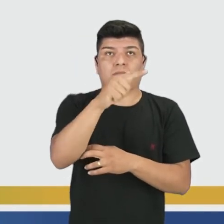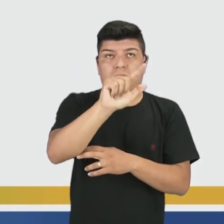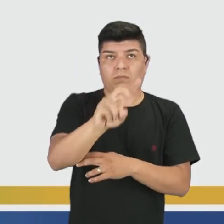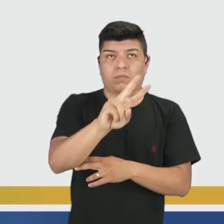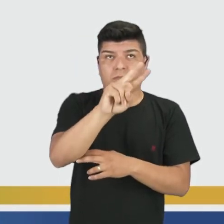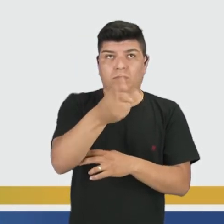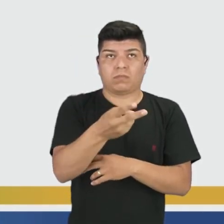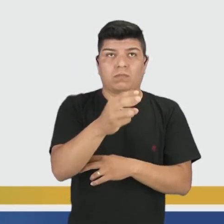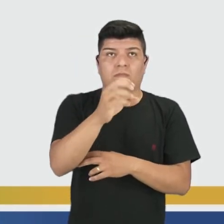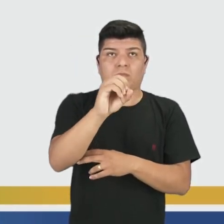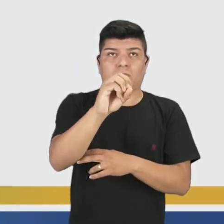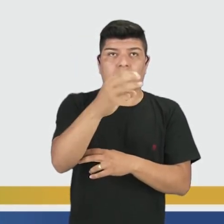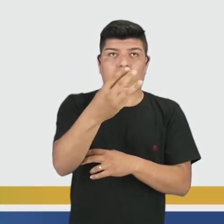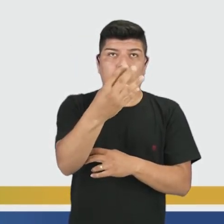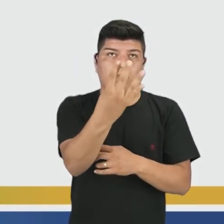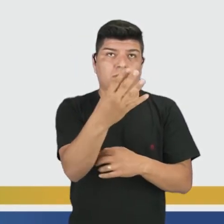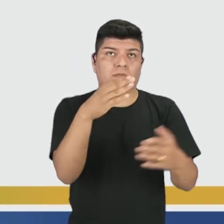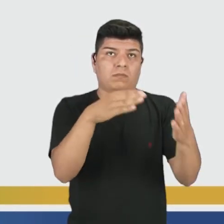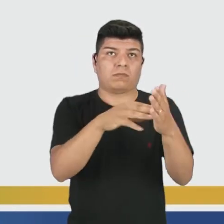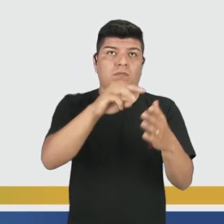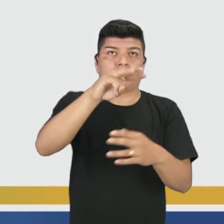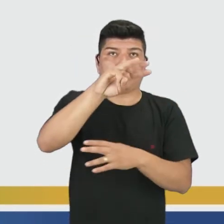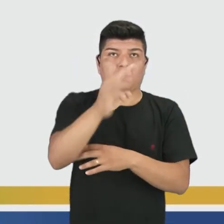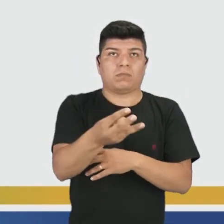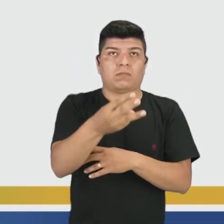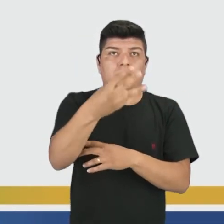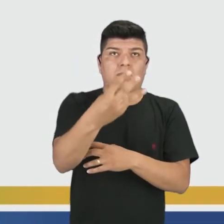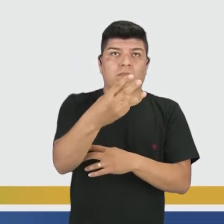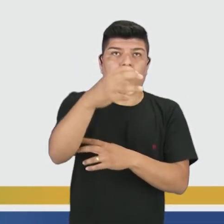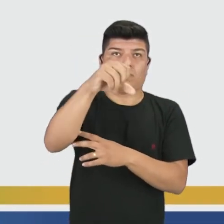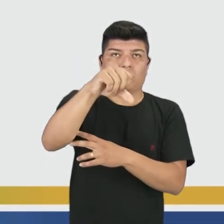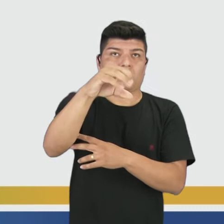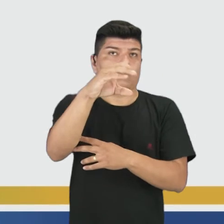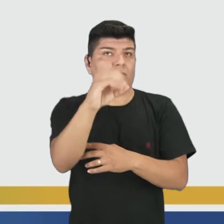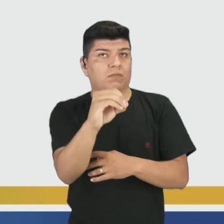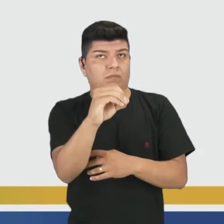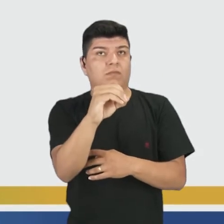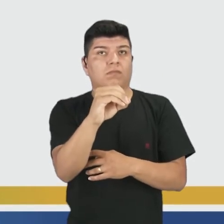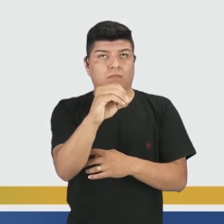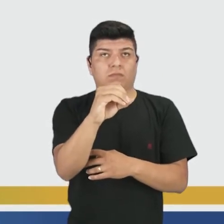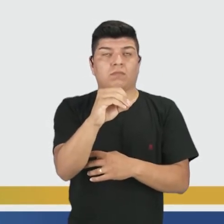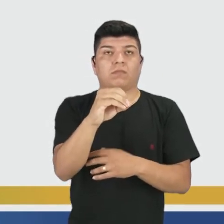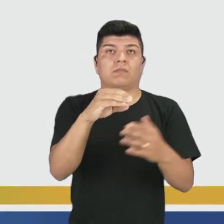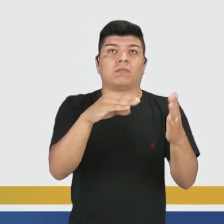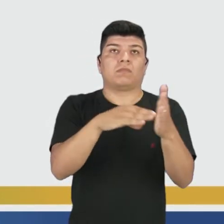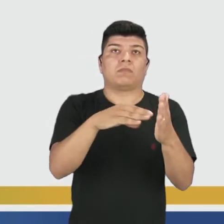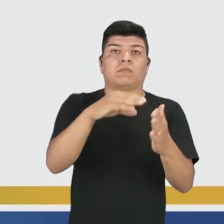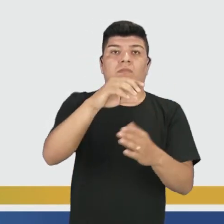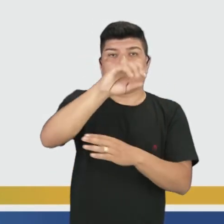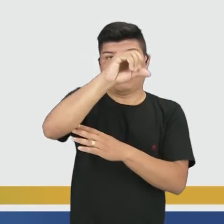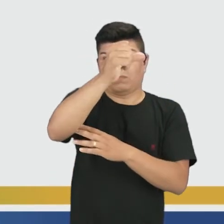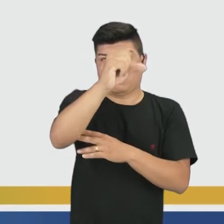2034 a 3.390. 9% de 3.390 a